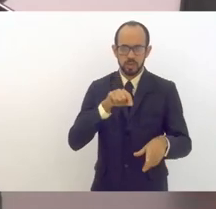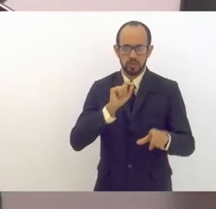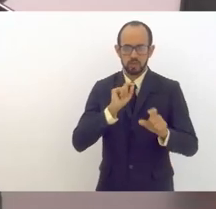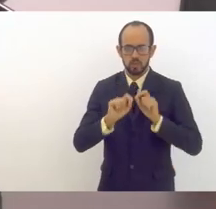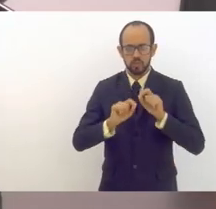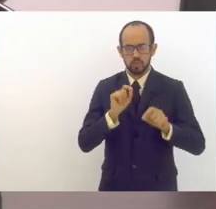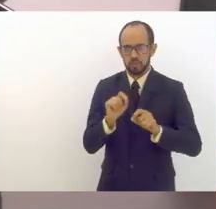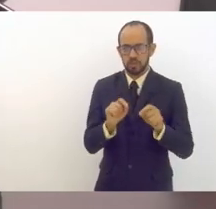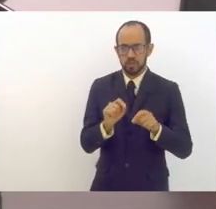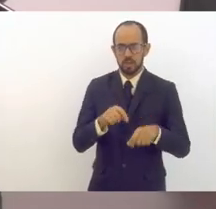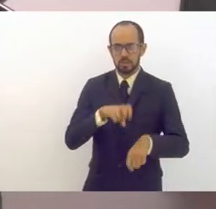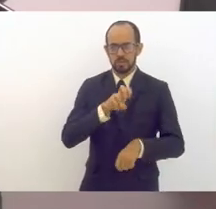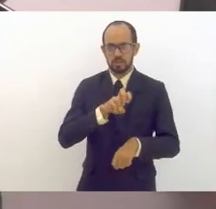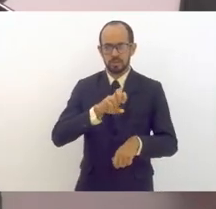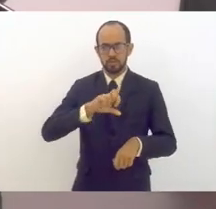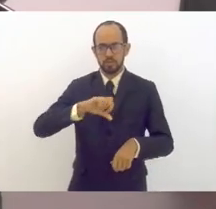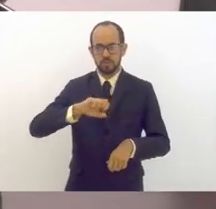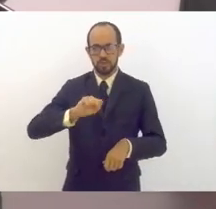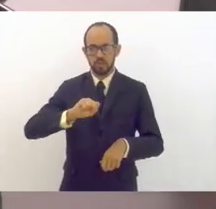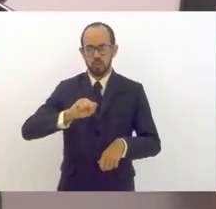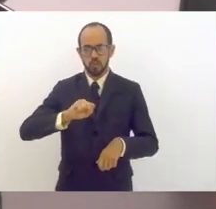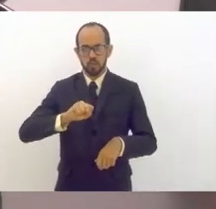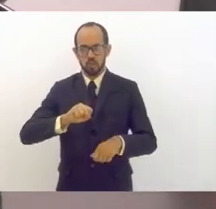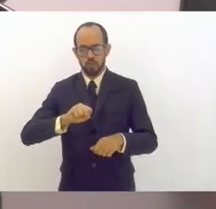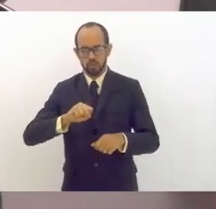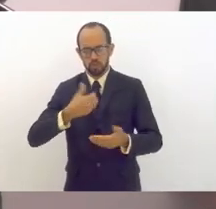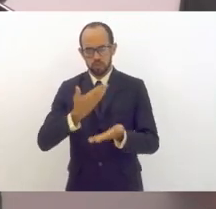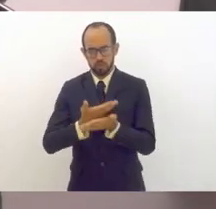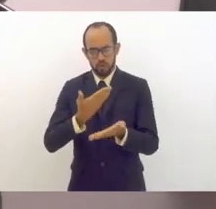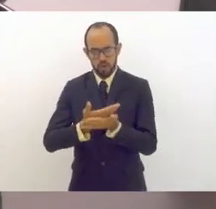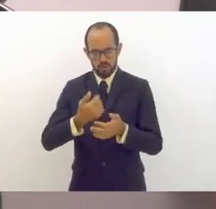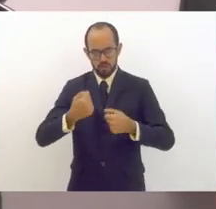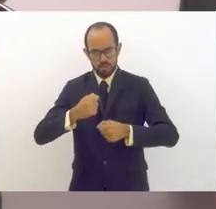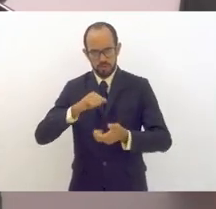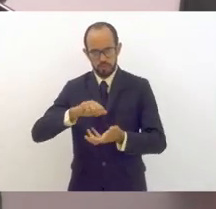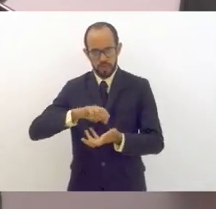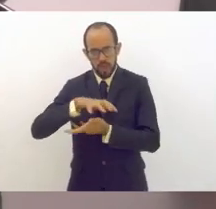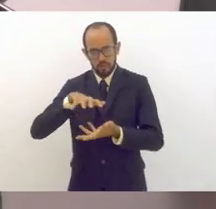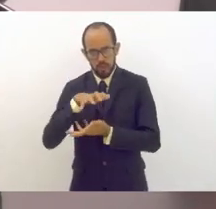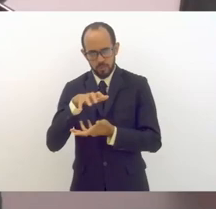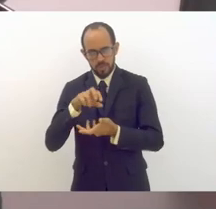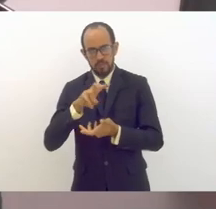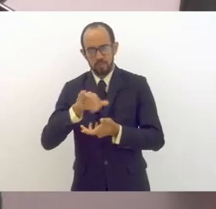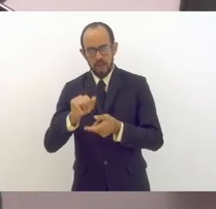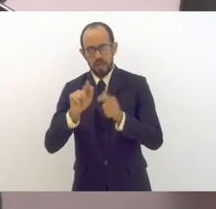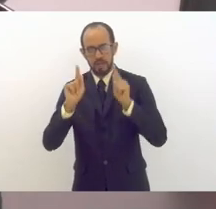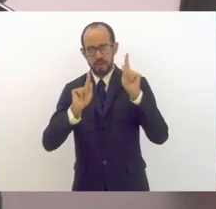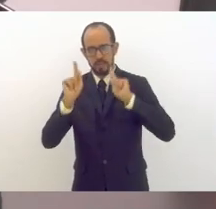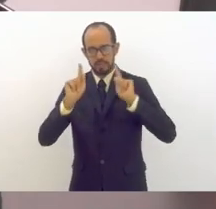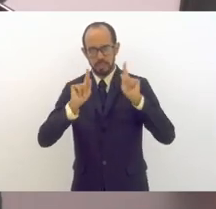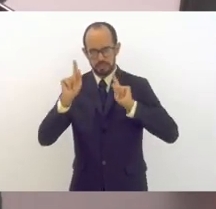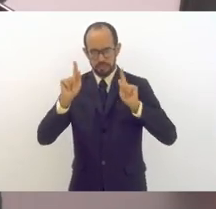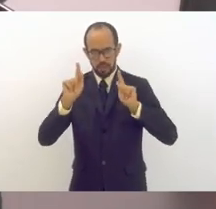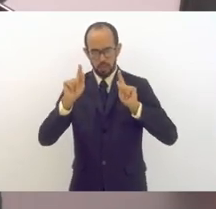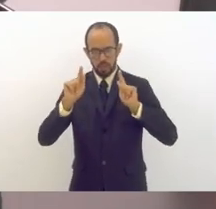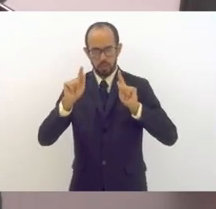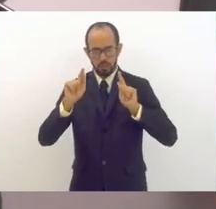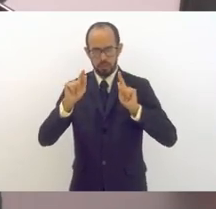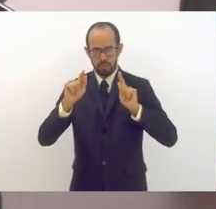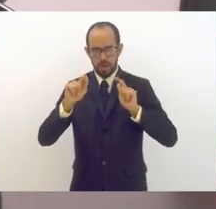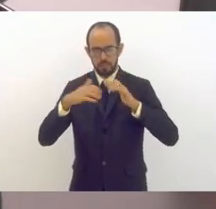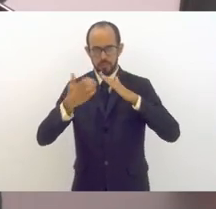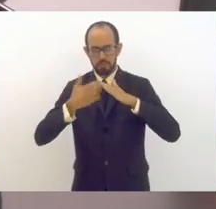nas 598 escolas que vão fazer reforma, por licitar, né, e contratar então um particular para